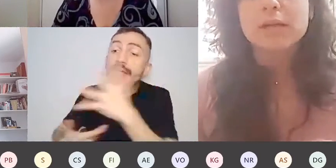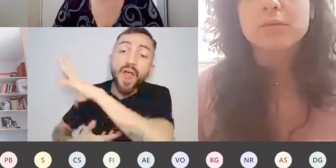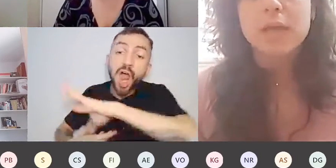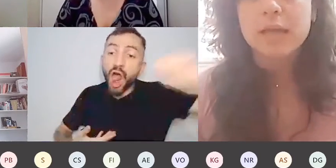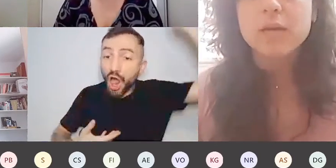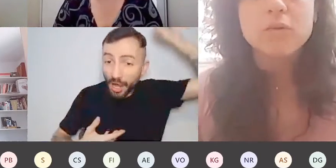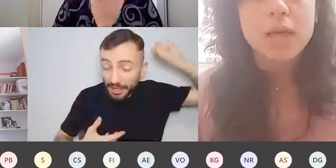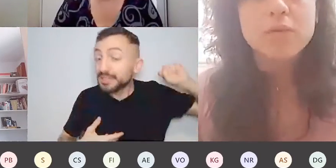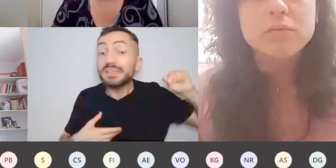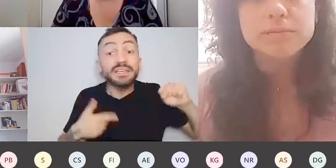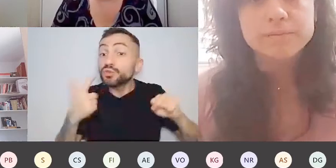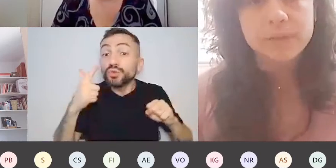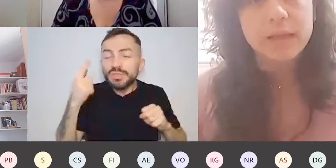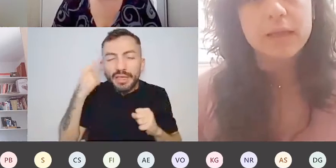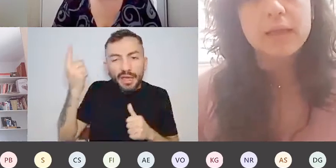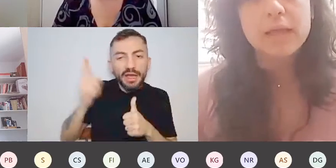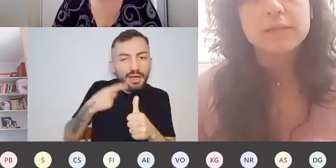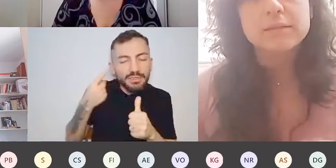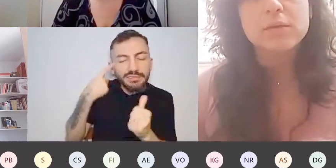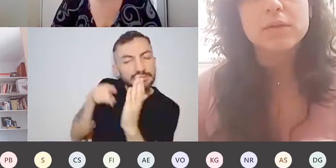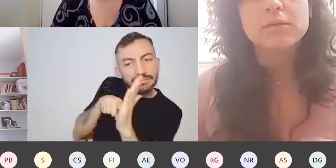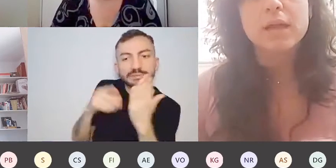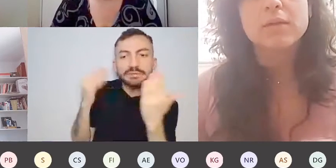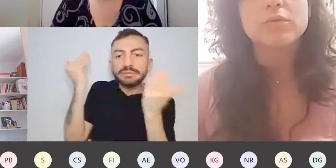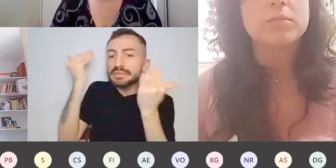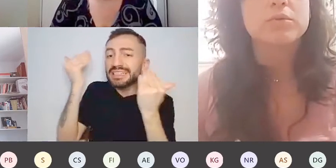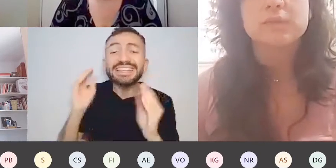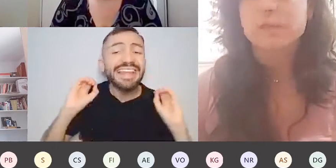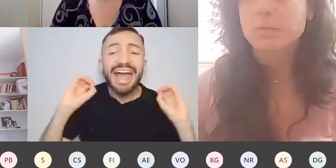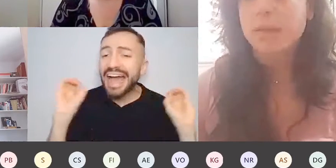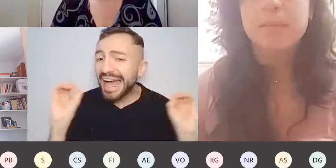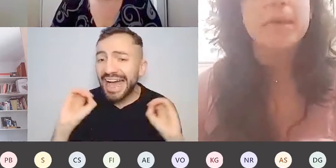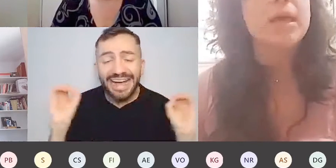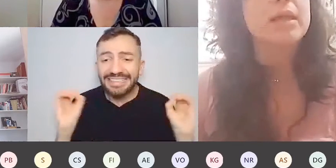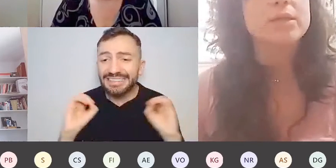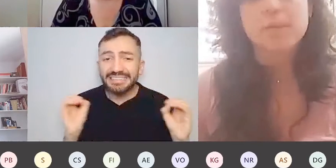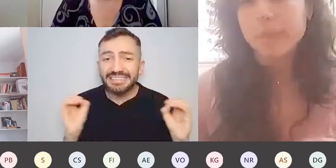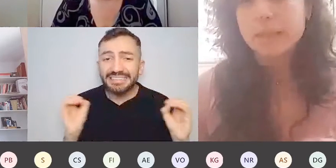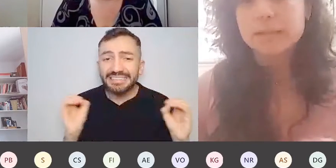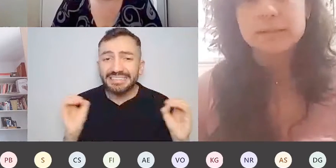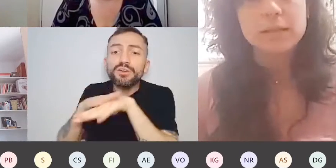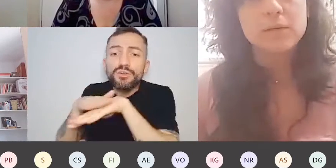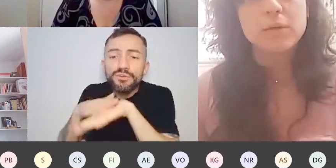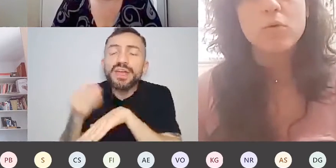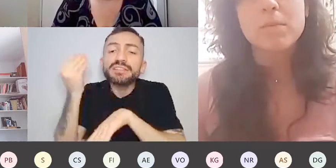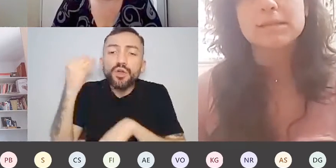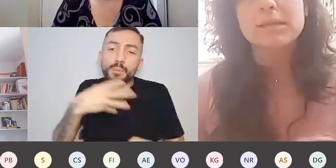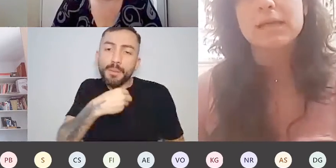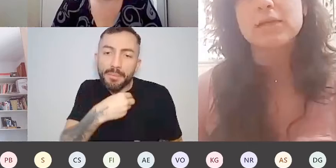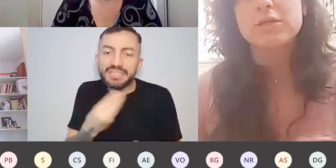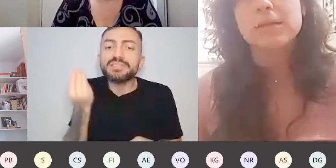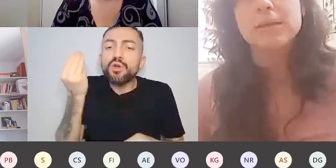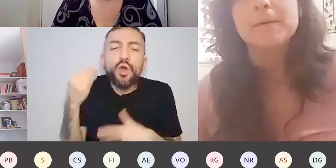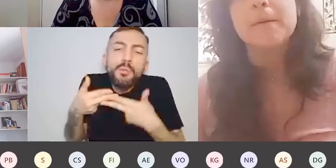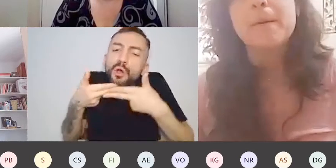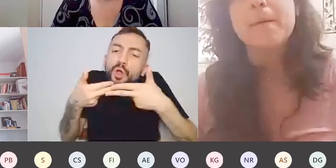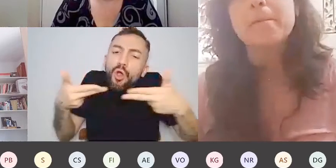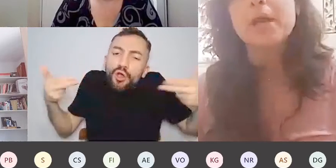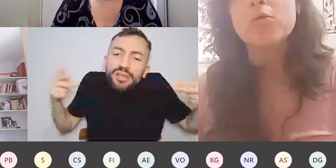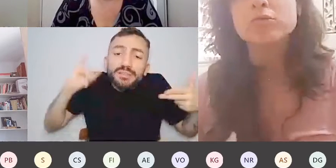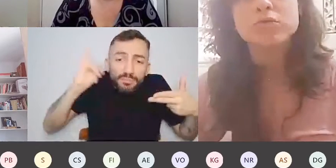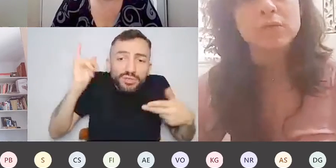vezes sem cuidado técnico nenhum, né? Sem cuidado técnico do ponto de vista de pele a pele, de amamentação e com uma série